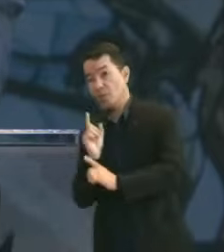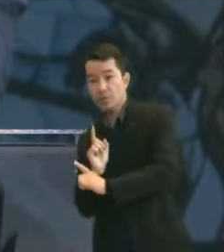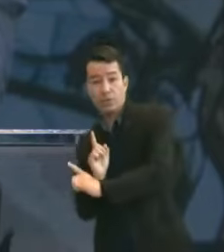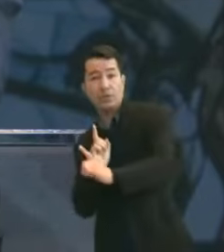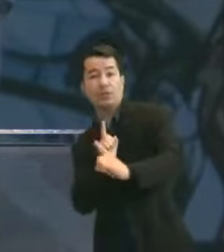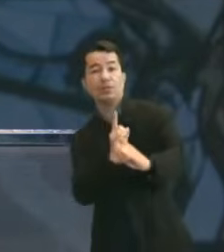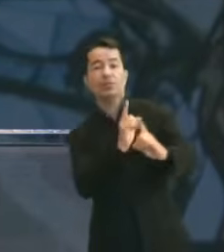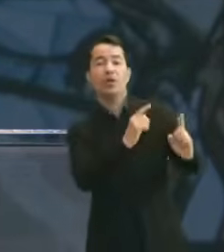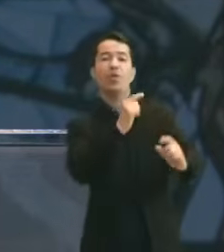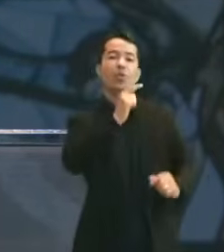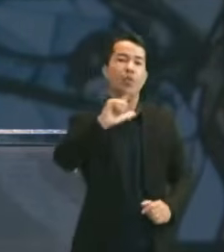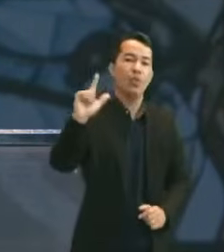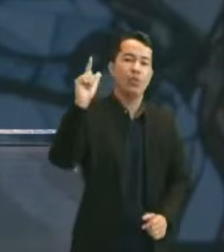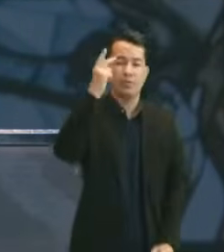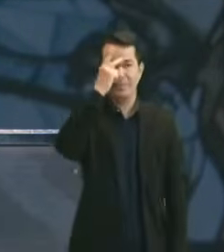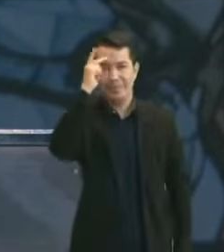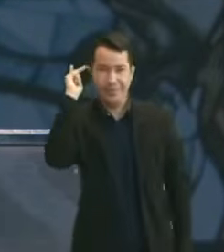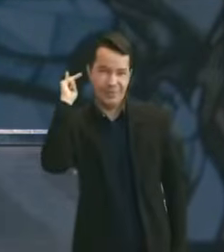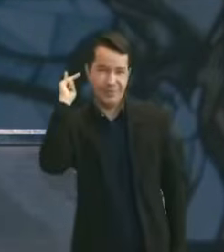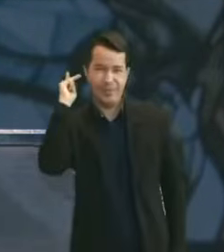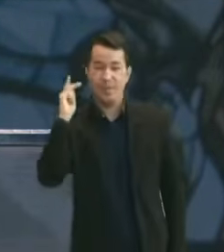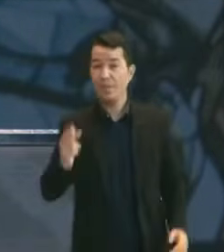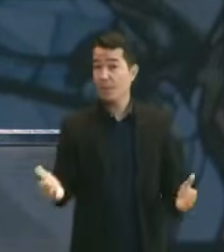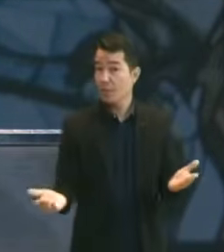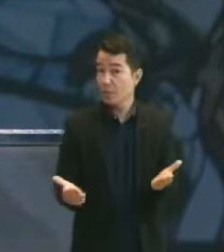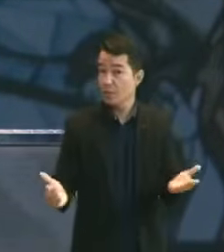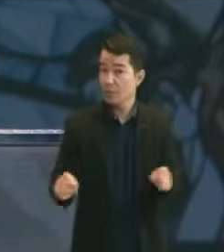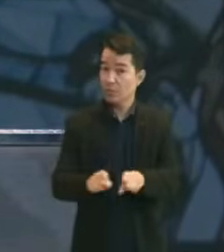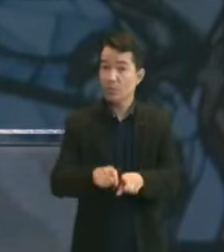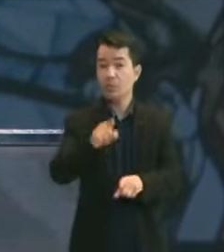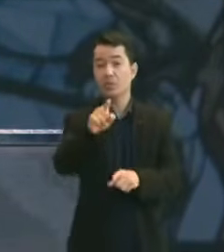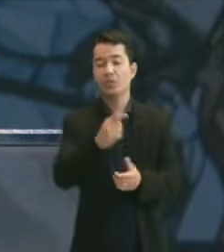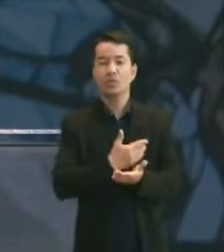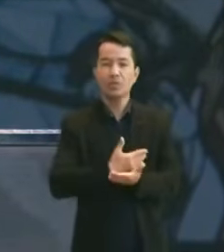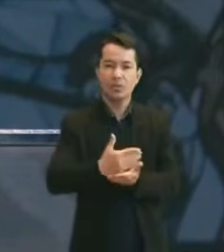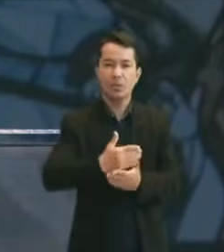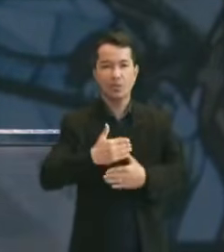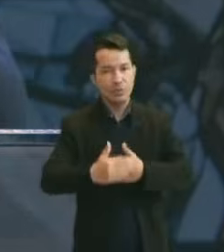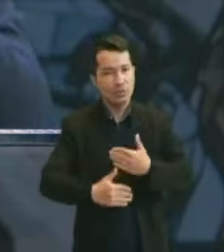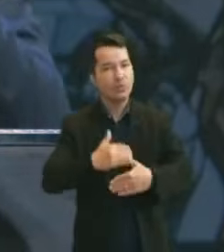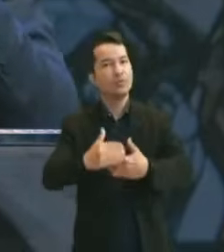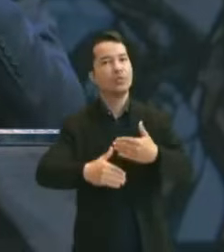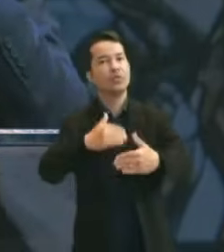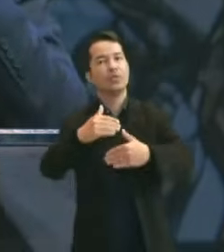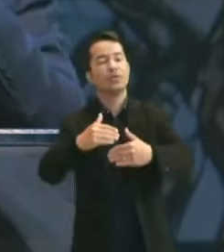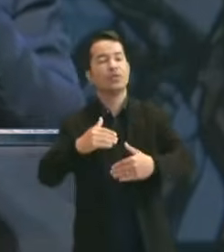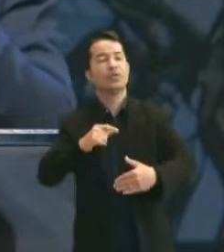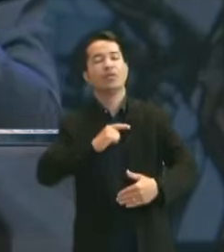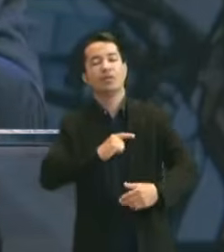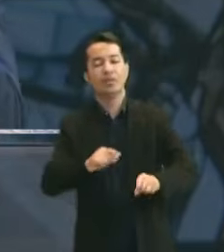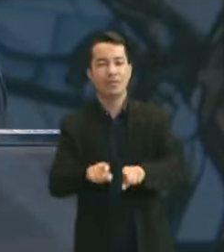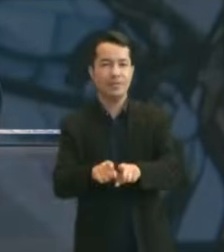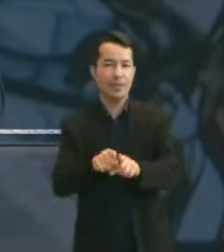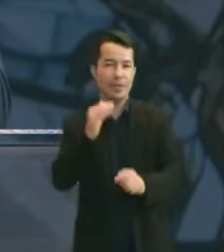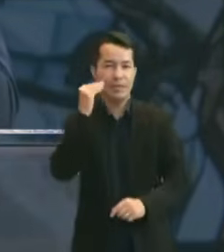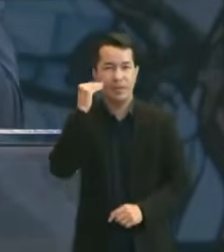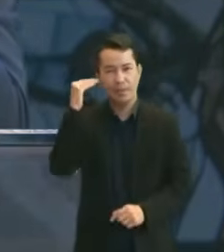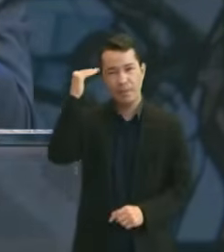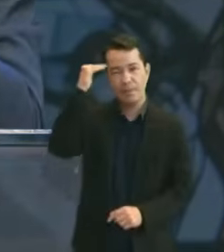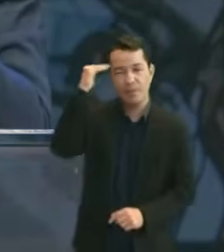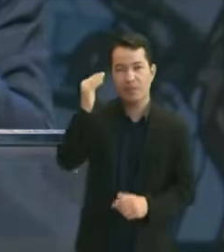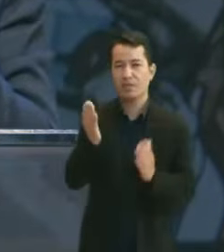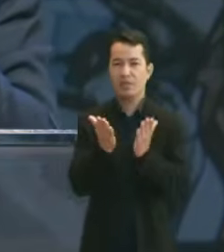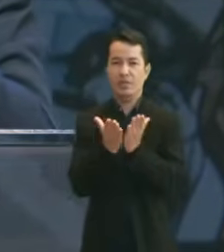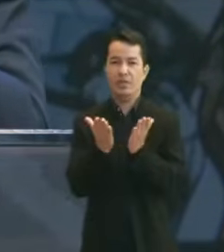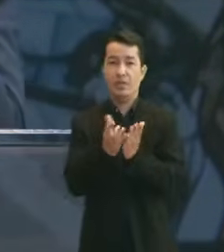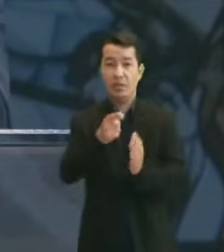isso do D2. E aí você vai continuar a sua caminhada de crescimento e de maturidade cristã. Foi exatamente isso